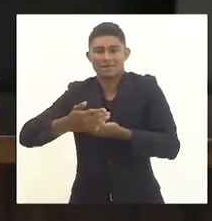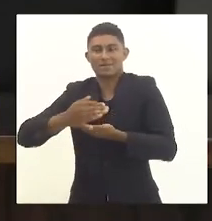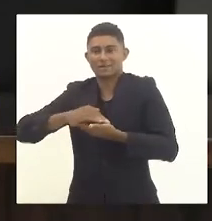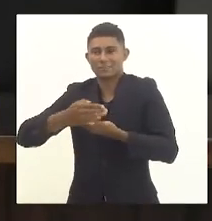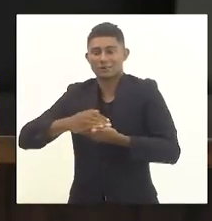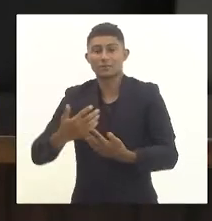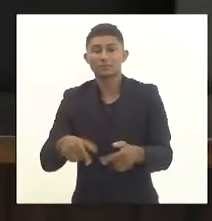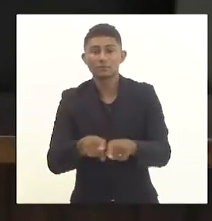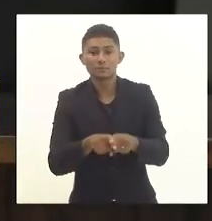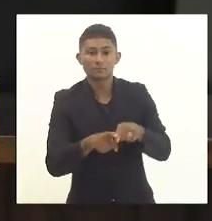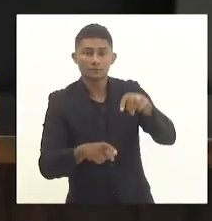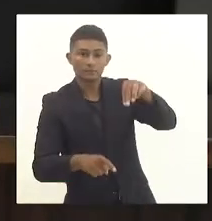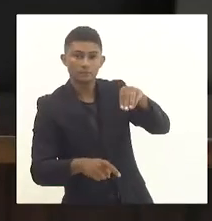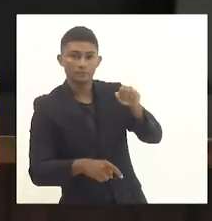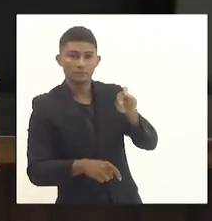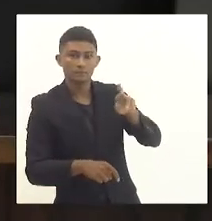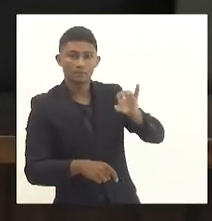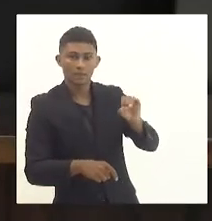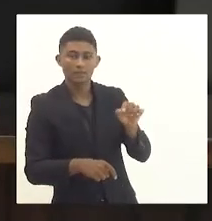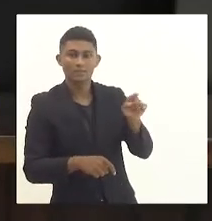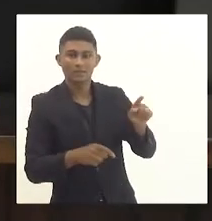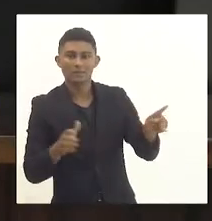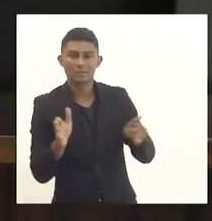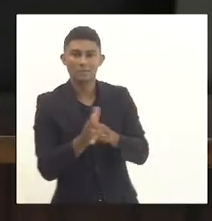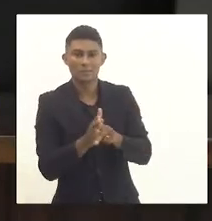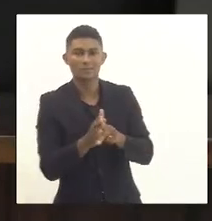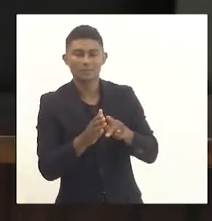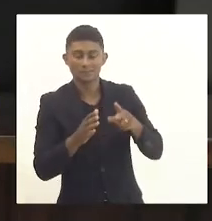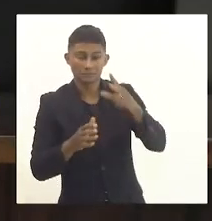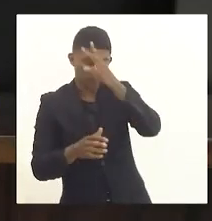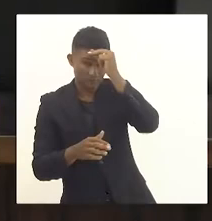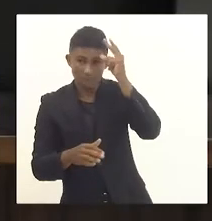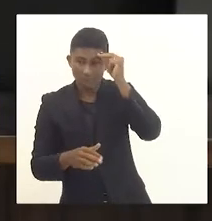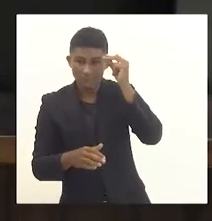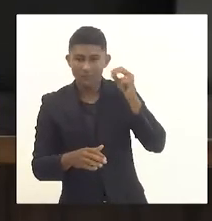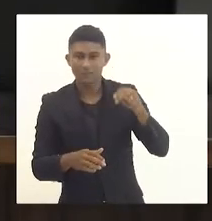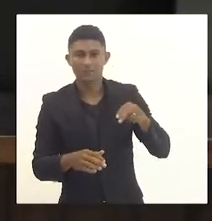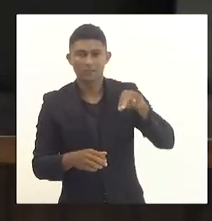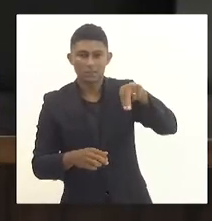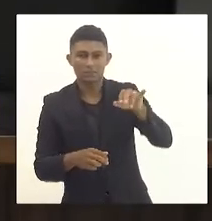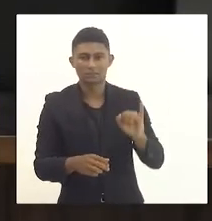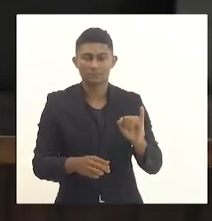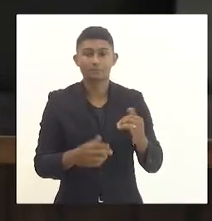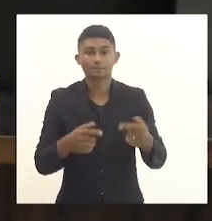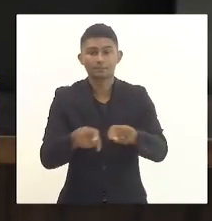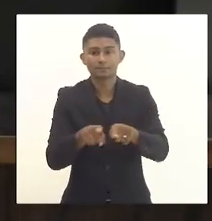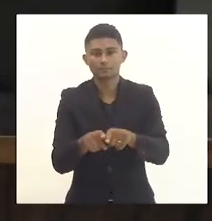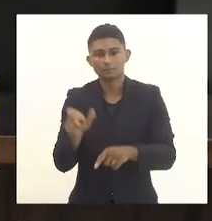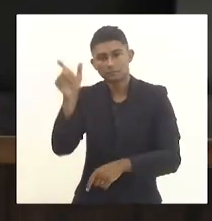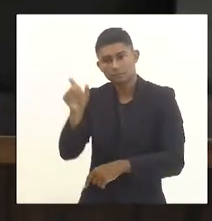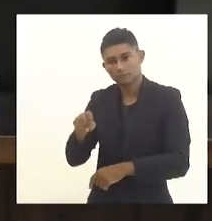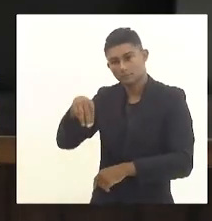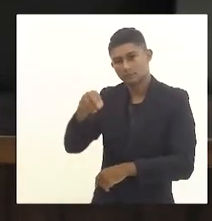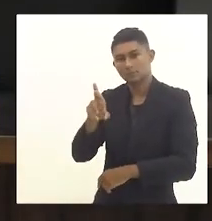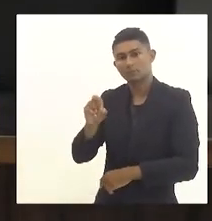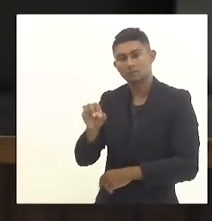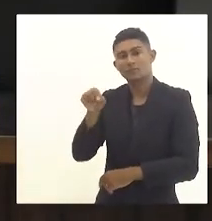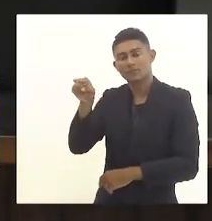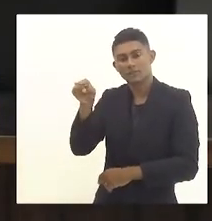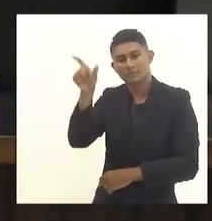Desenvolvimento Econômico, Trabalho e Turismo da Prefeitura de Nova Iguaçu. Mauro Teixeira, secretário de Defesa Civil do município de